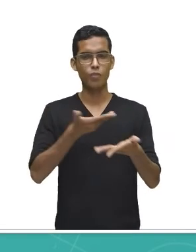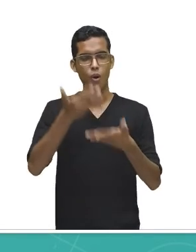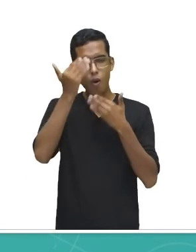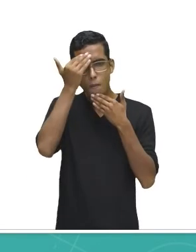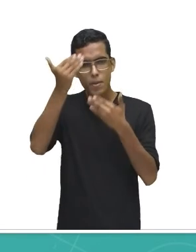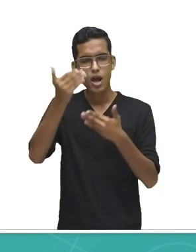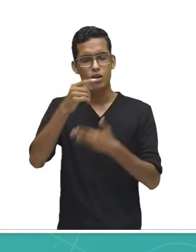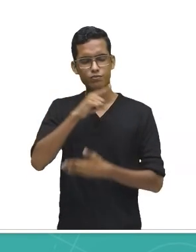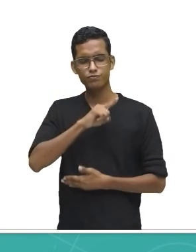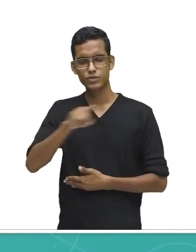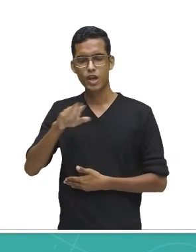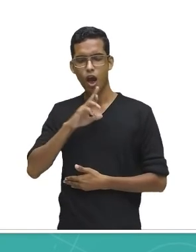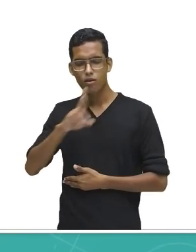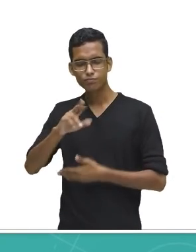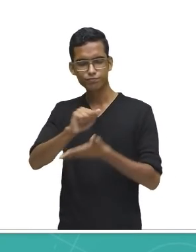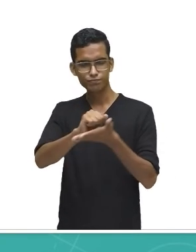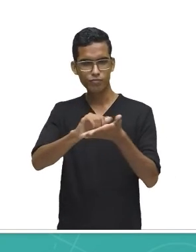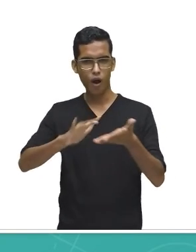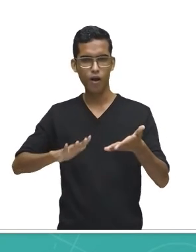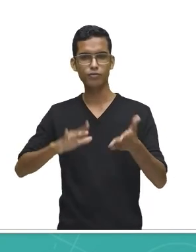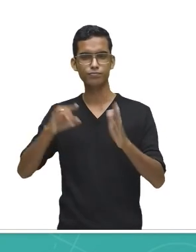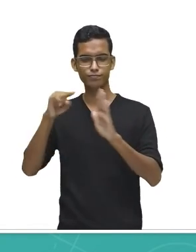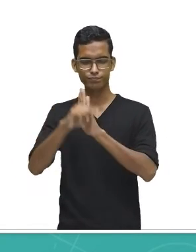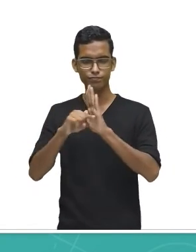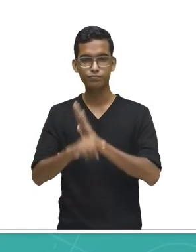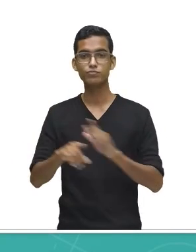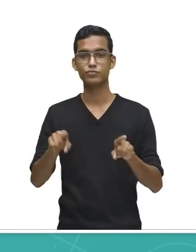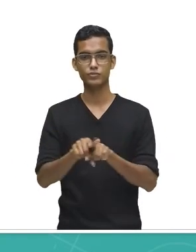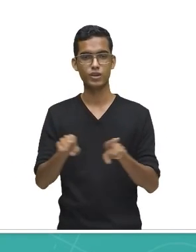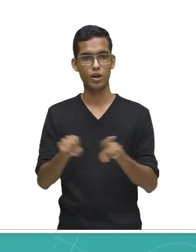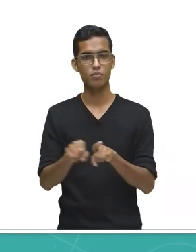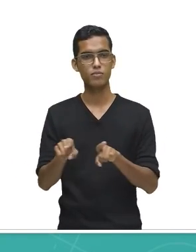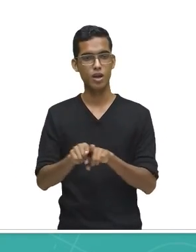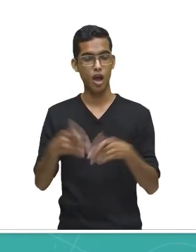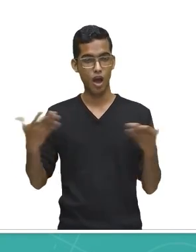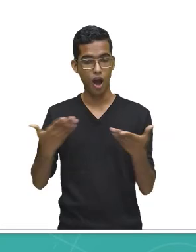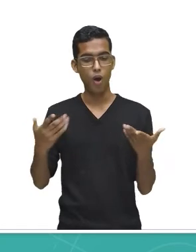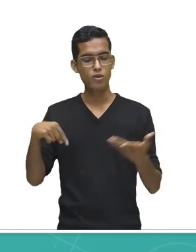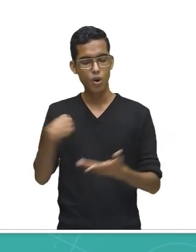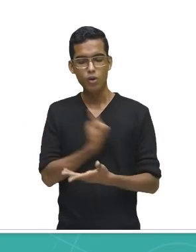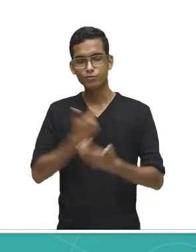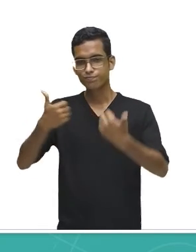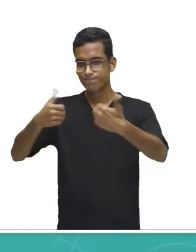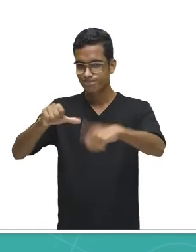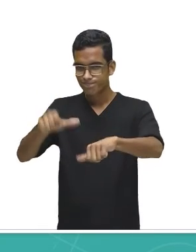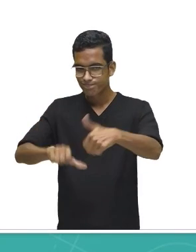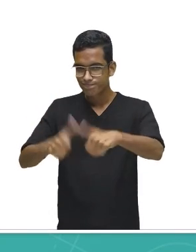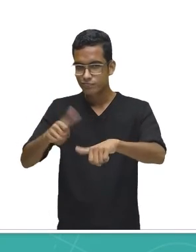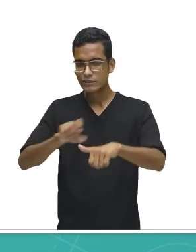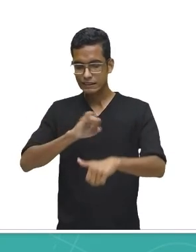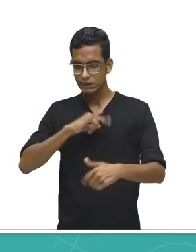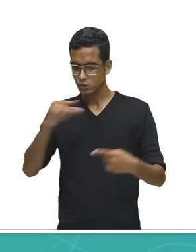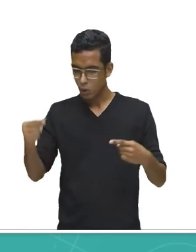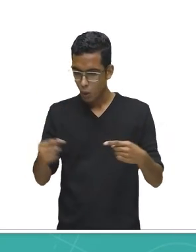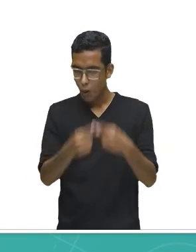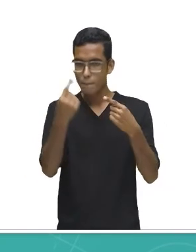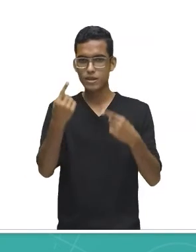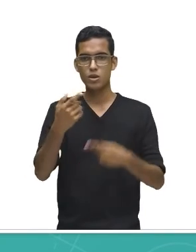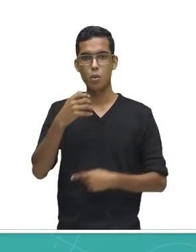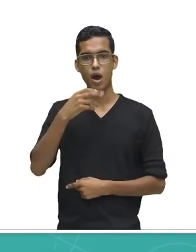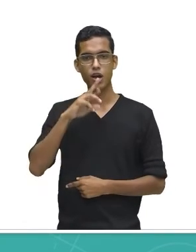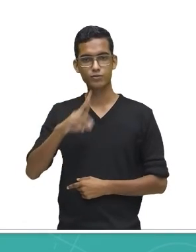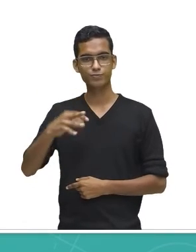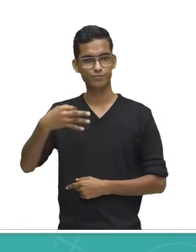as atividades, mas agora a gente vai conferir, né, ver se realmente bateu aí com as respostas de